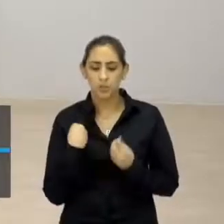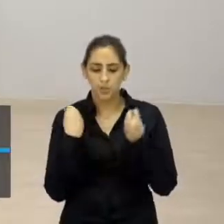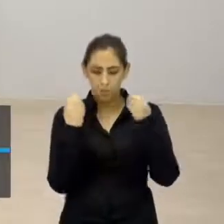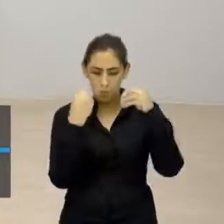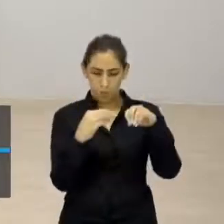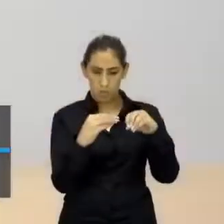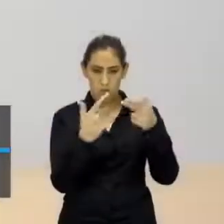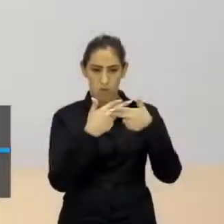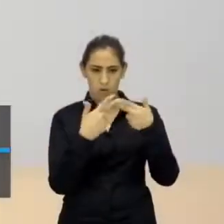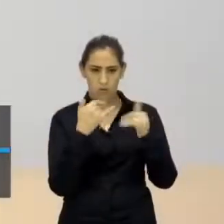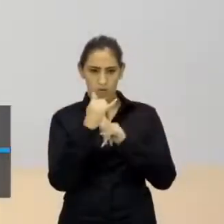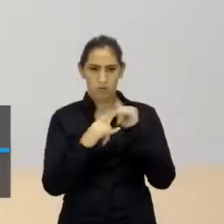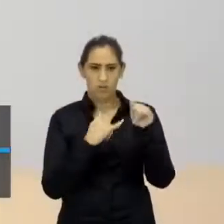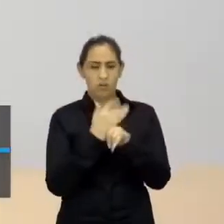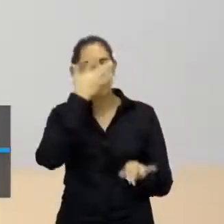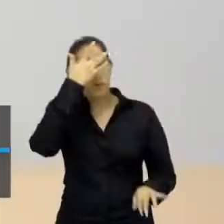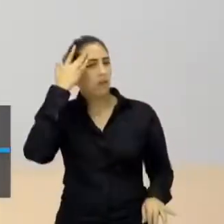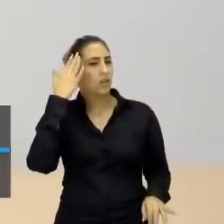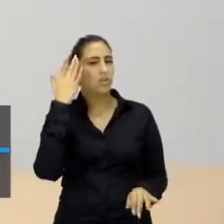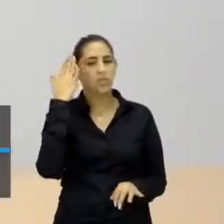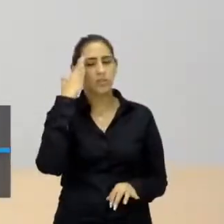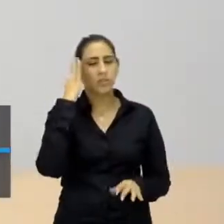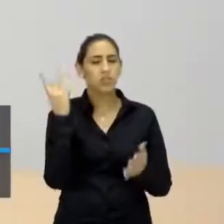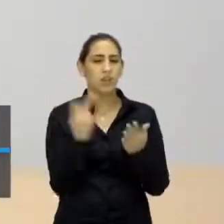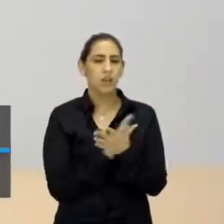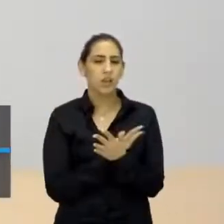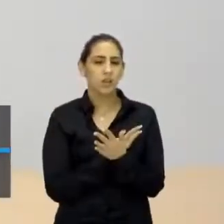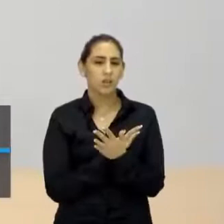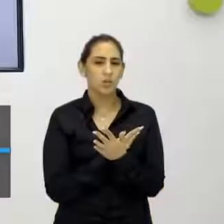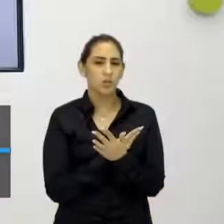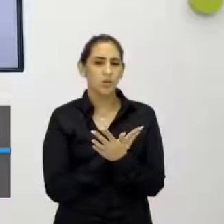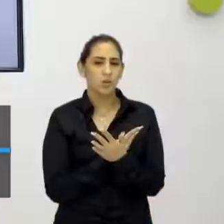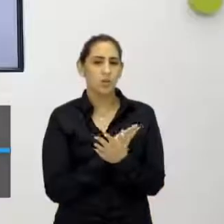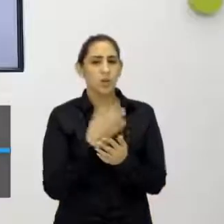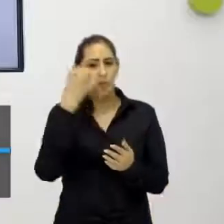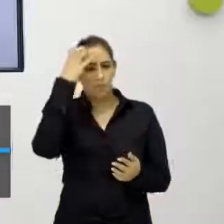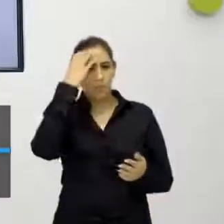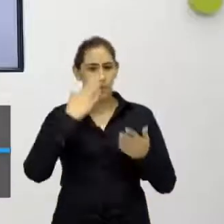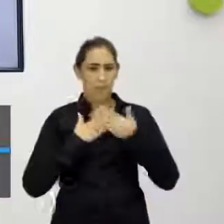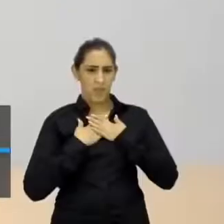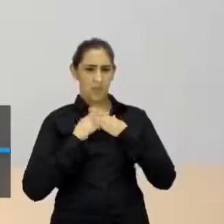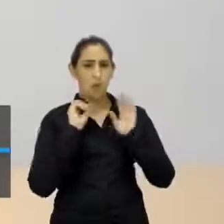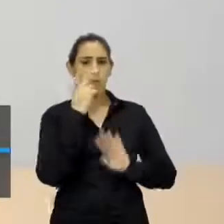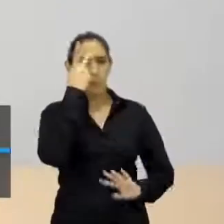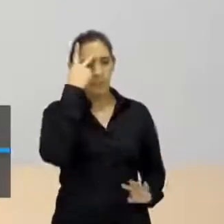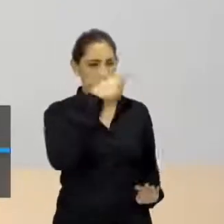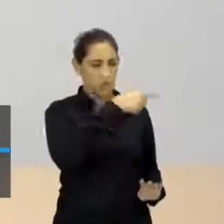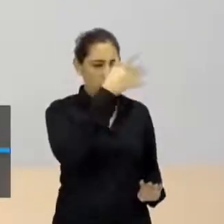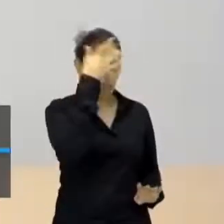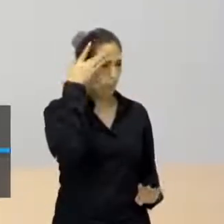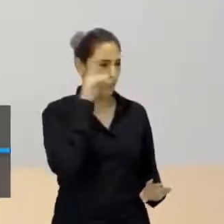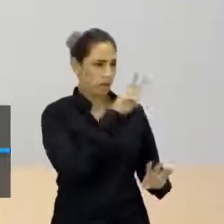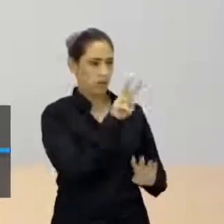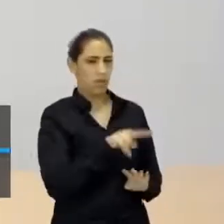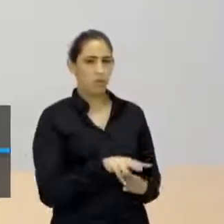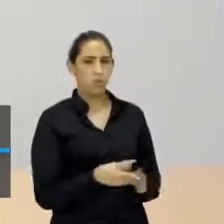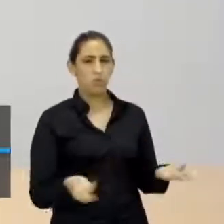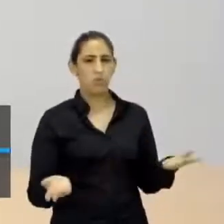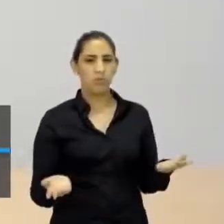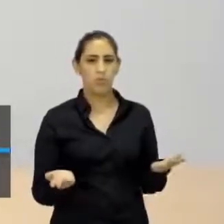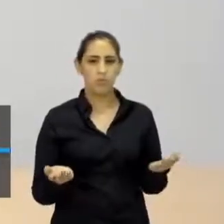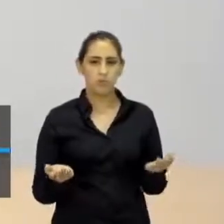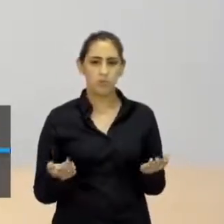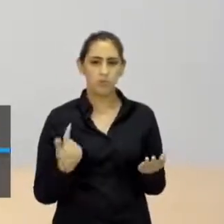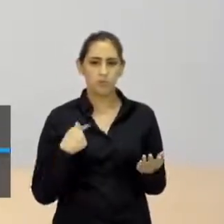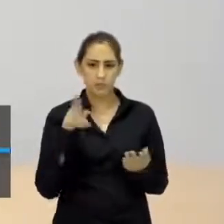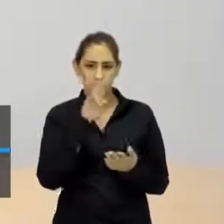algo e alguém entende mal, a culpa é minha ou é do cara que leu? Complica, né? Porque quando você publica, você está usando